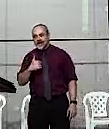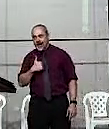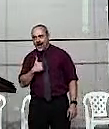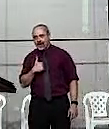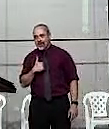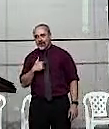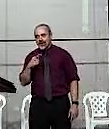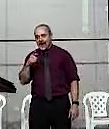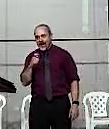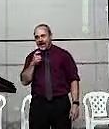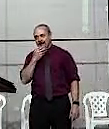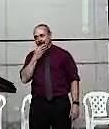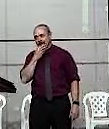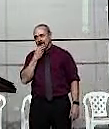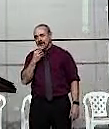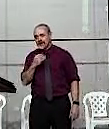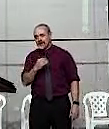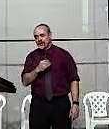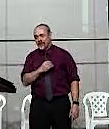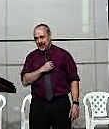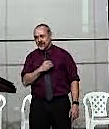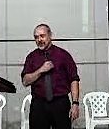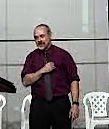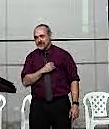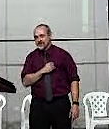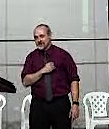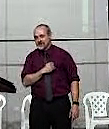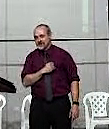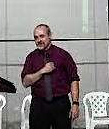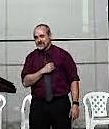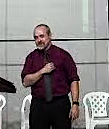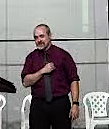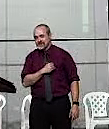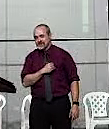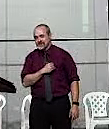Ainda que eu era pecador,